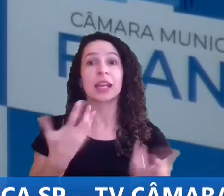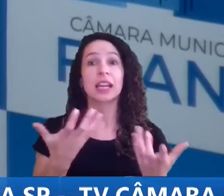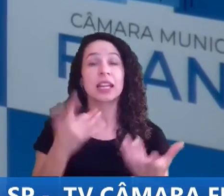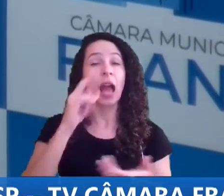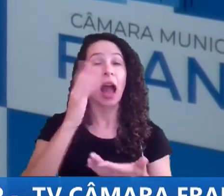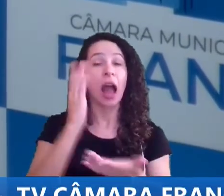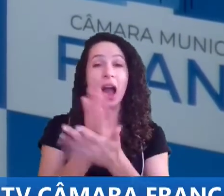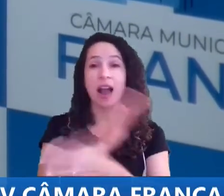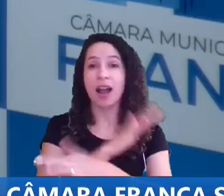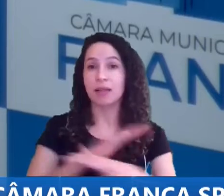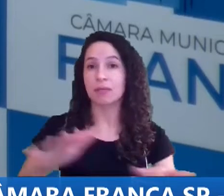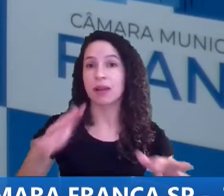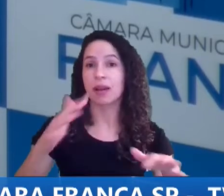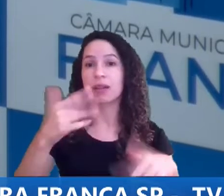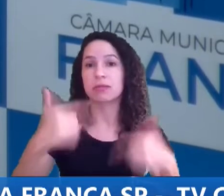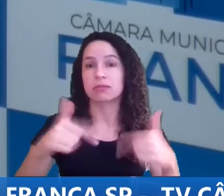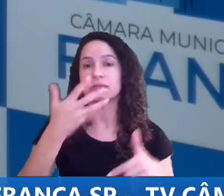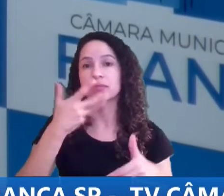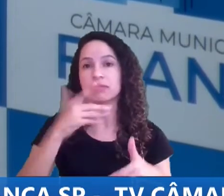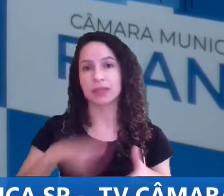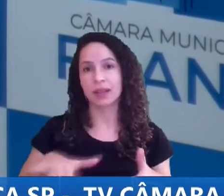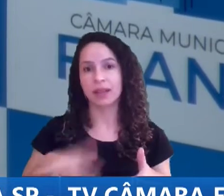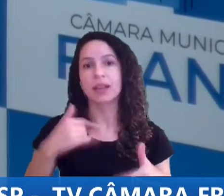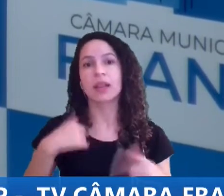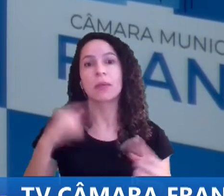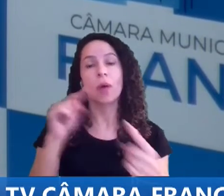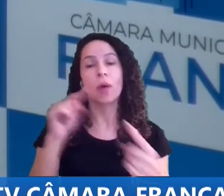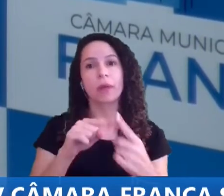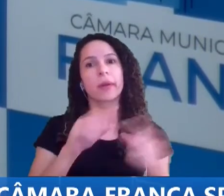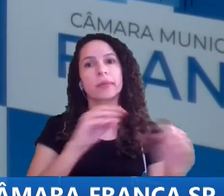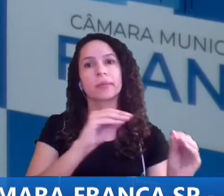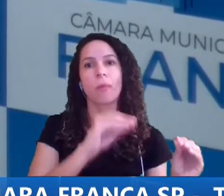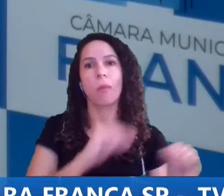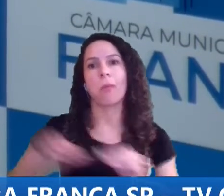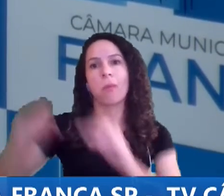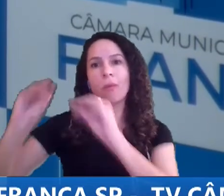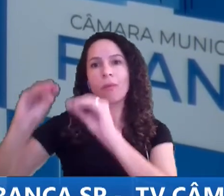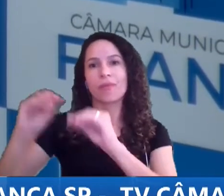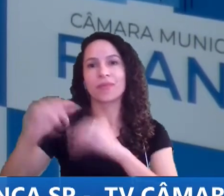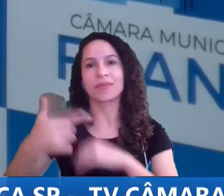no país, e essa meta foi para 2025